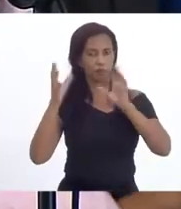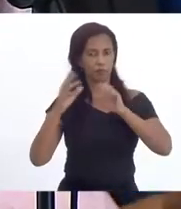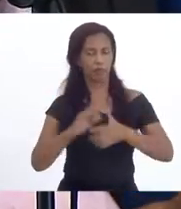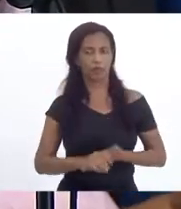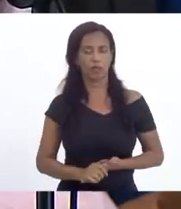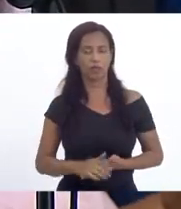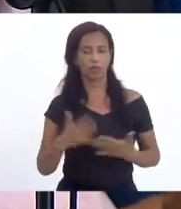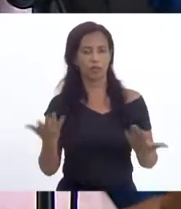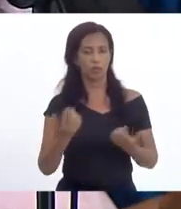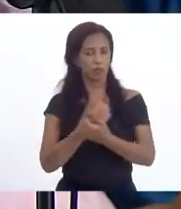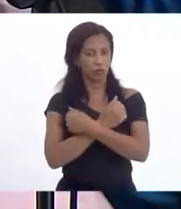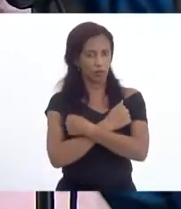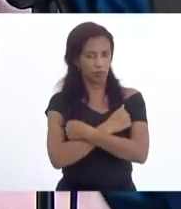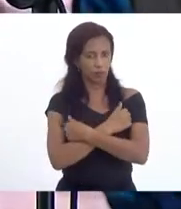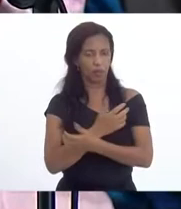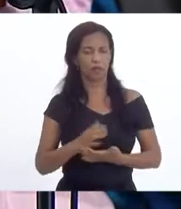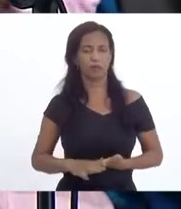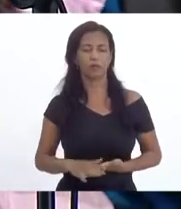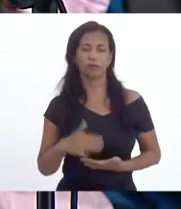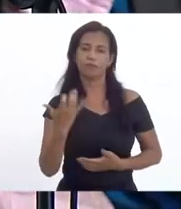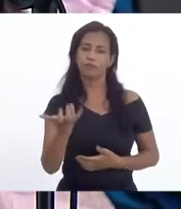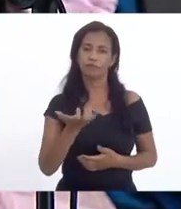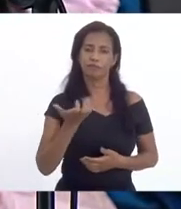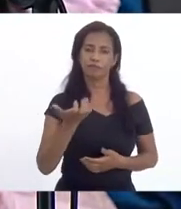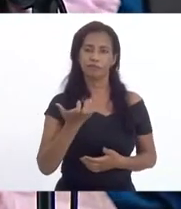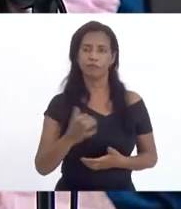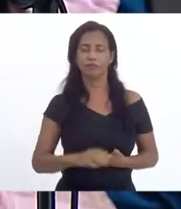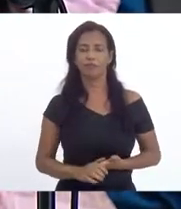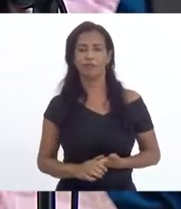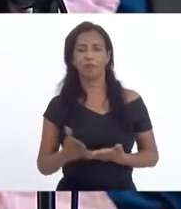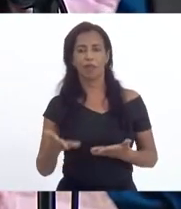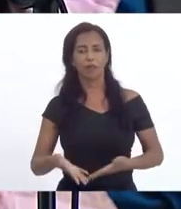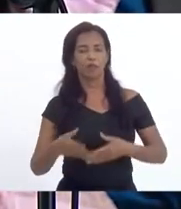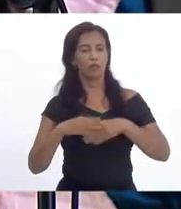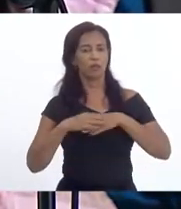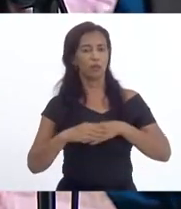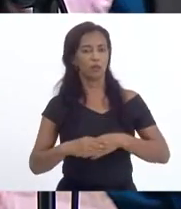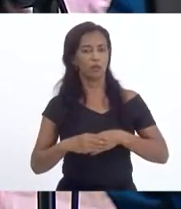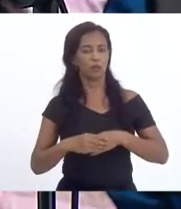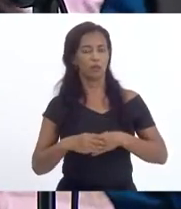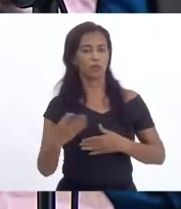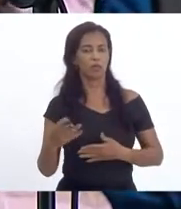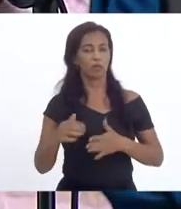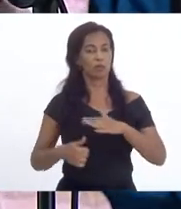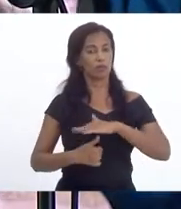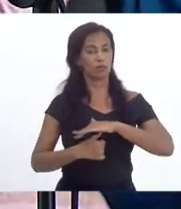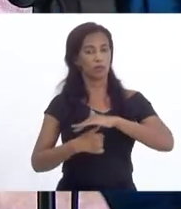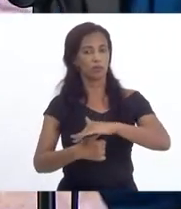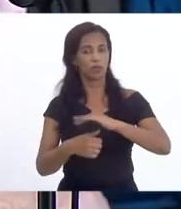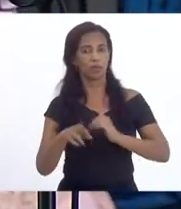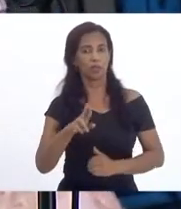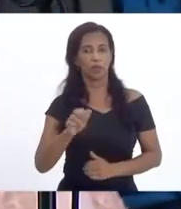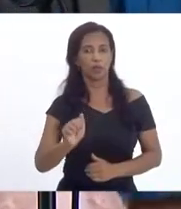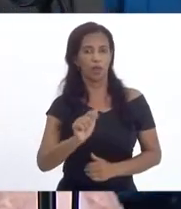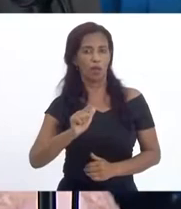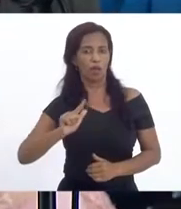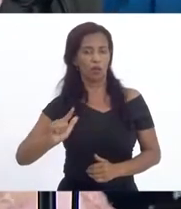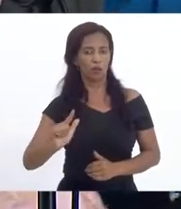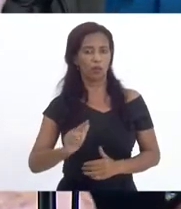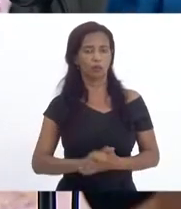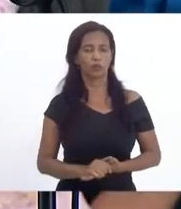Então, deixou um abraço. Eu quero aqui cumprimentar o nosso magnífico reitor, Raul Ernesto